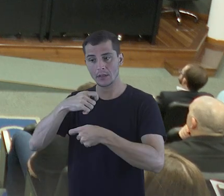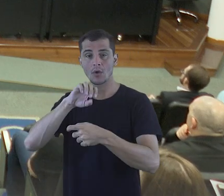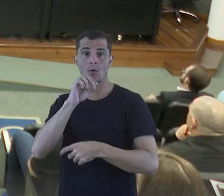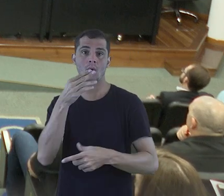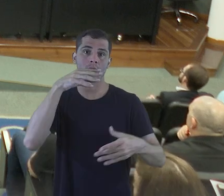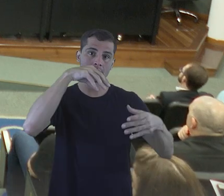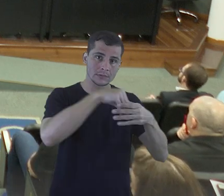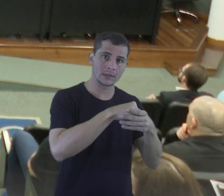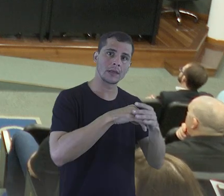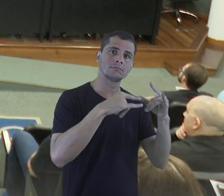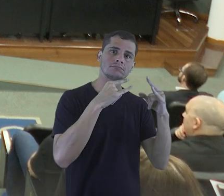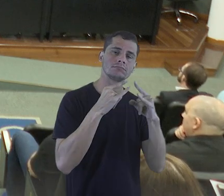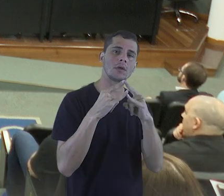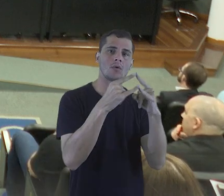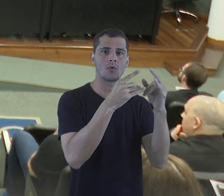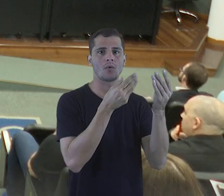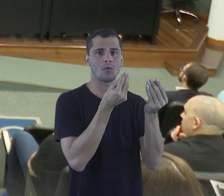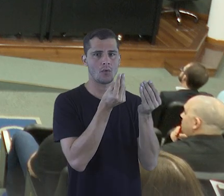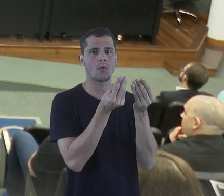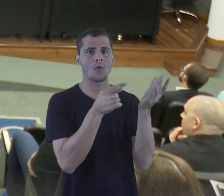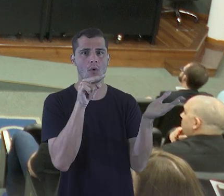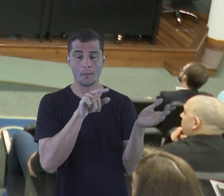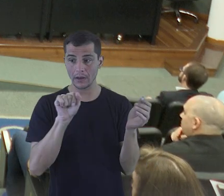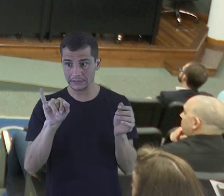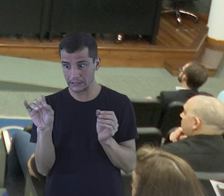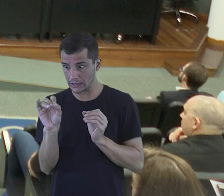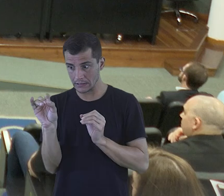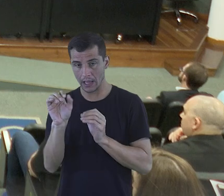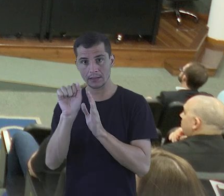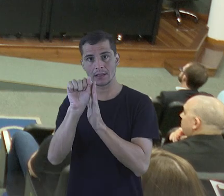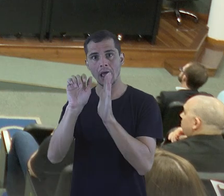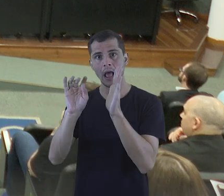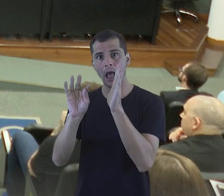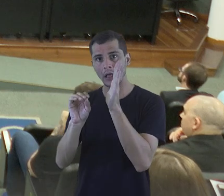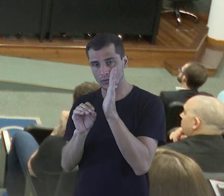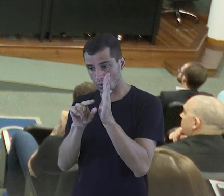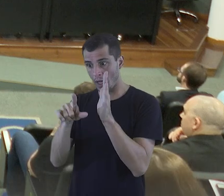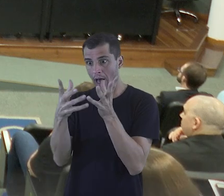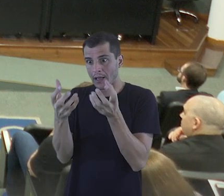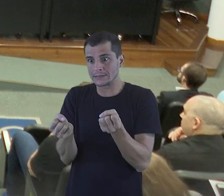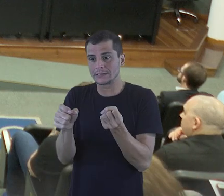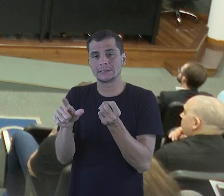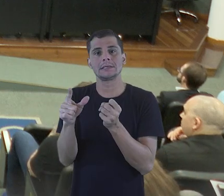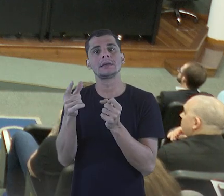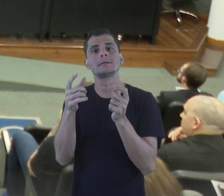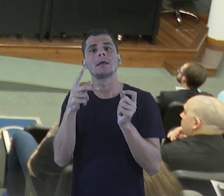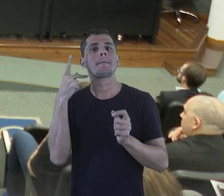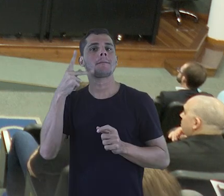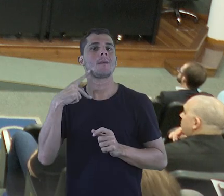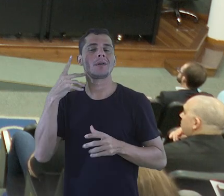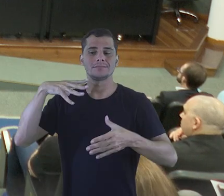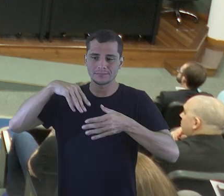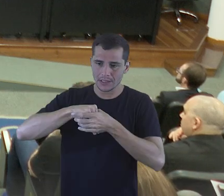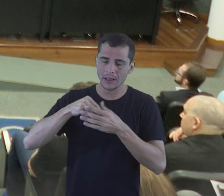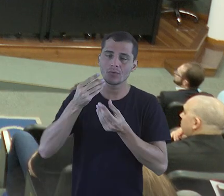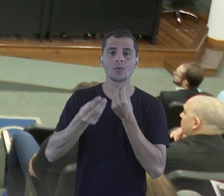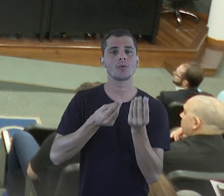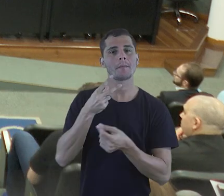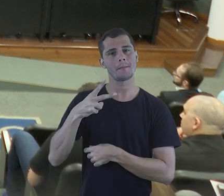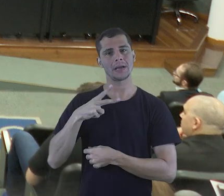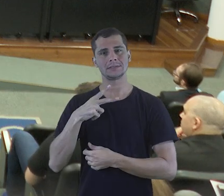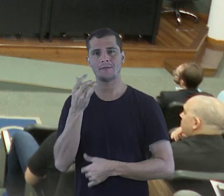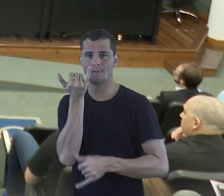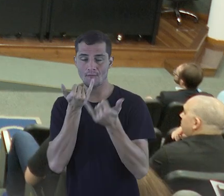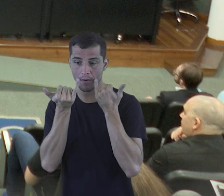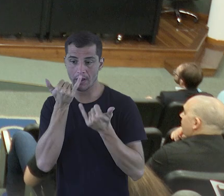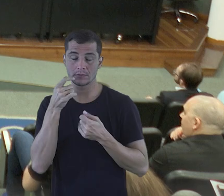normativo interno etc se você não tem esse ato normativo interno que autoriza a tua política interna e privacidade